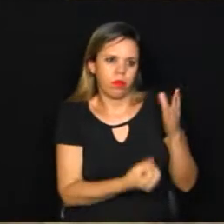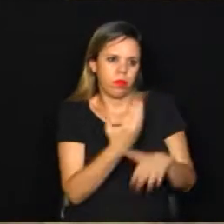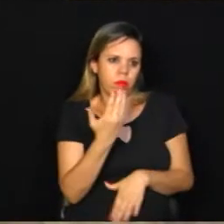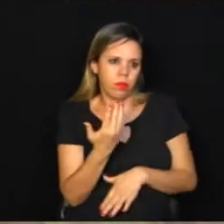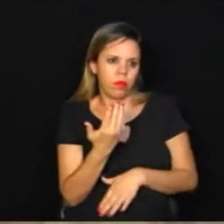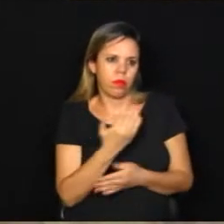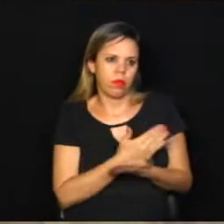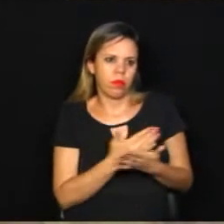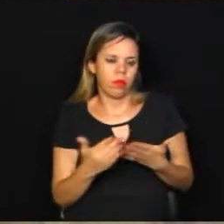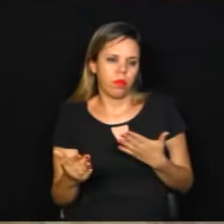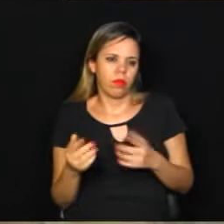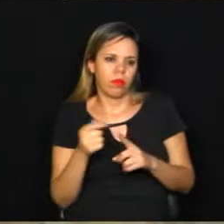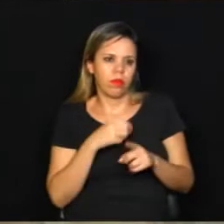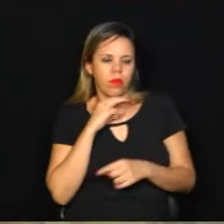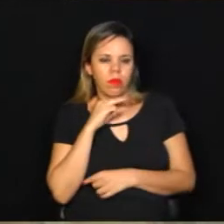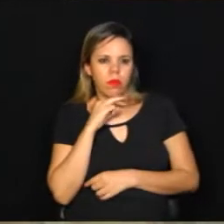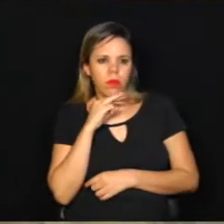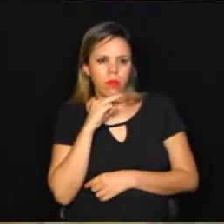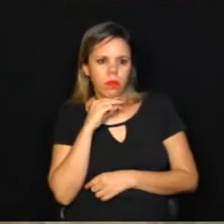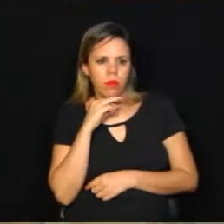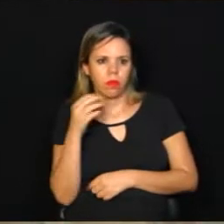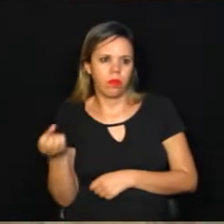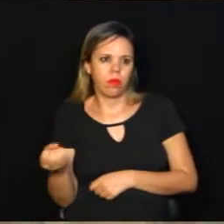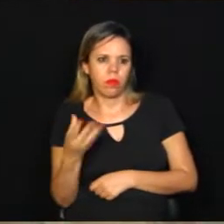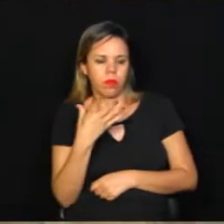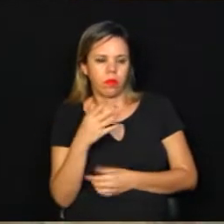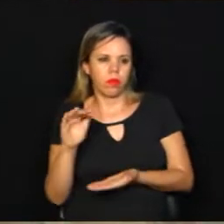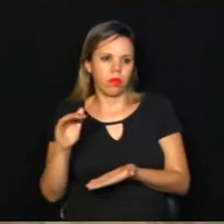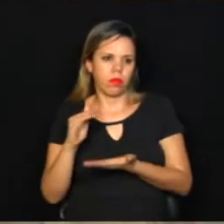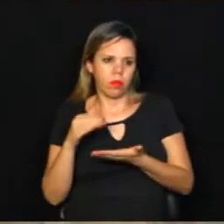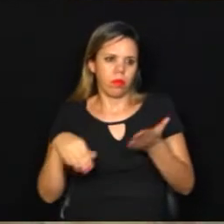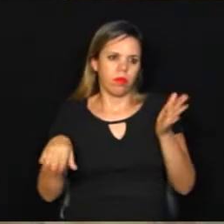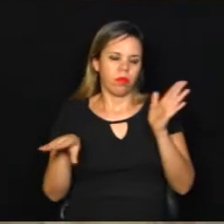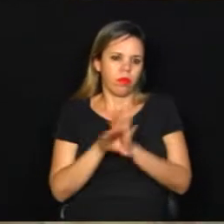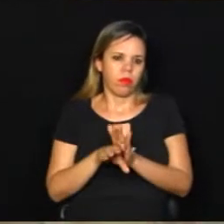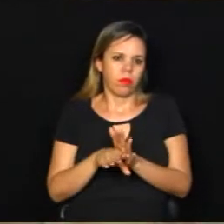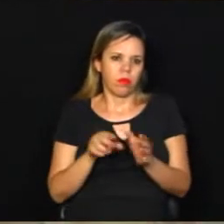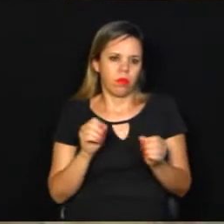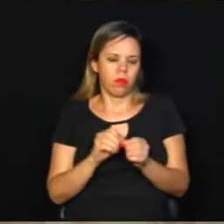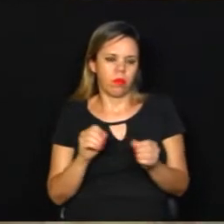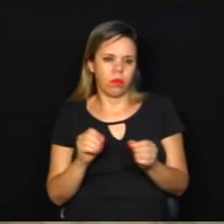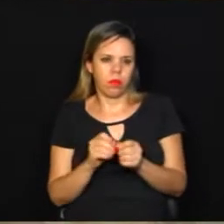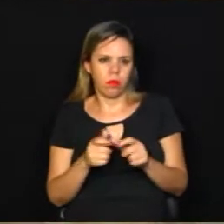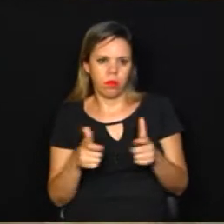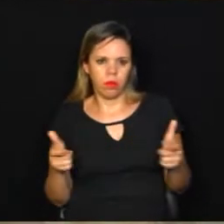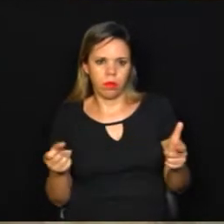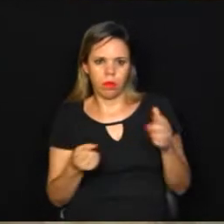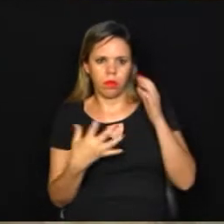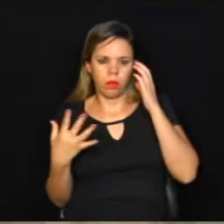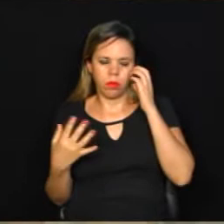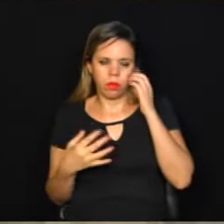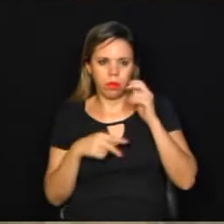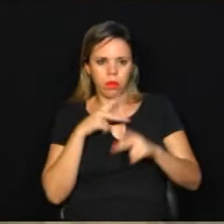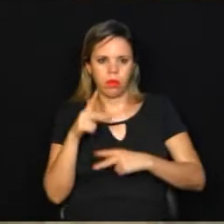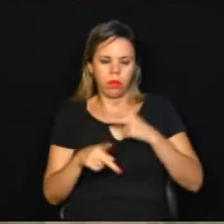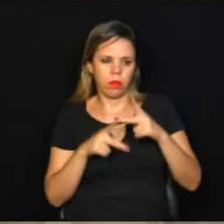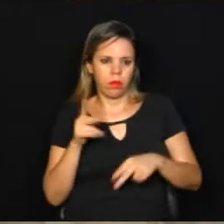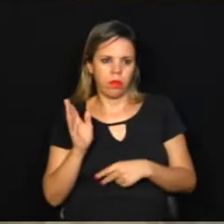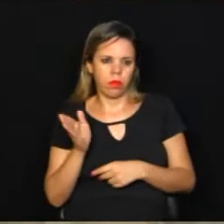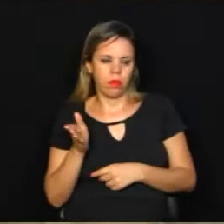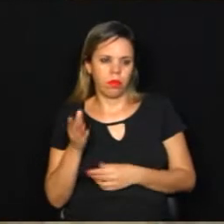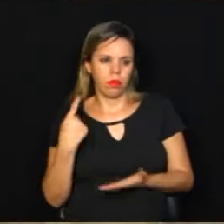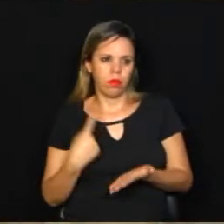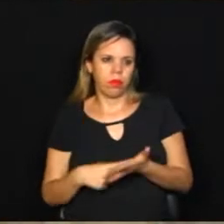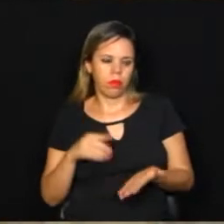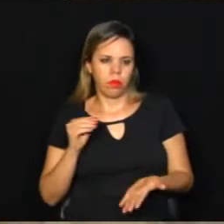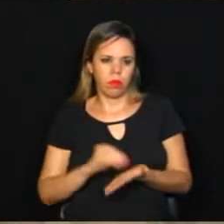no início de março. Assim que as novas doses chegarem, a gente deve ampliar, mas para as pessoas que já